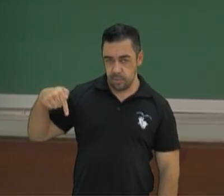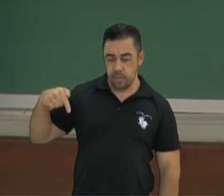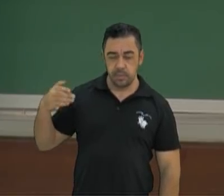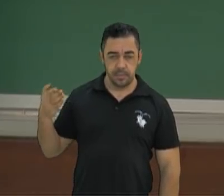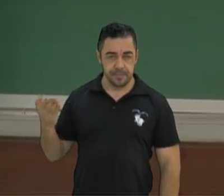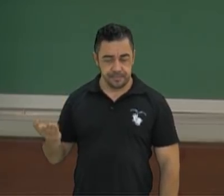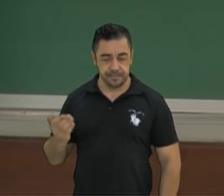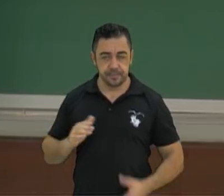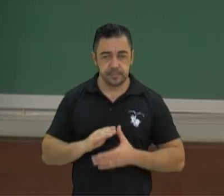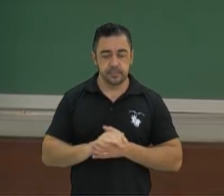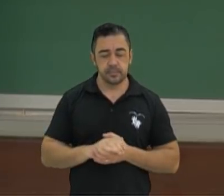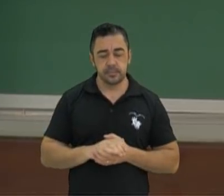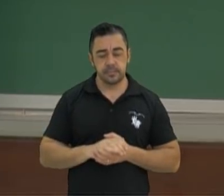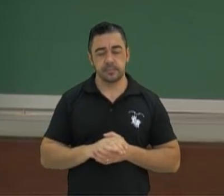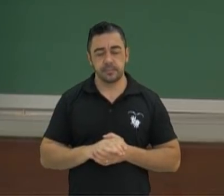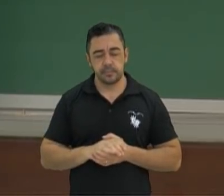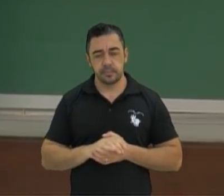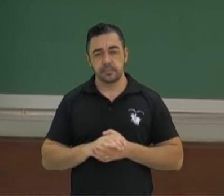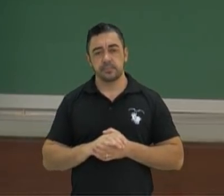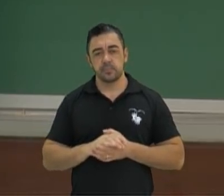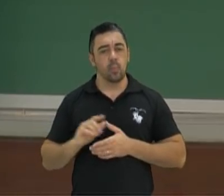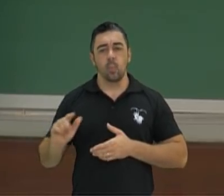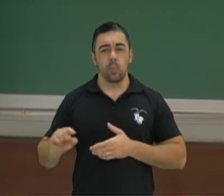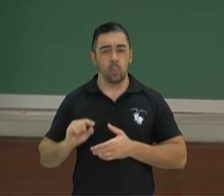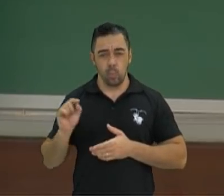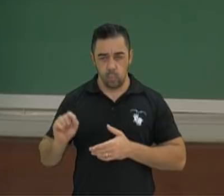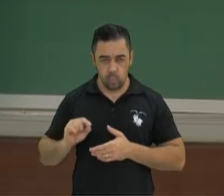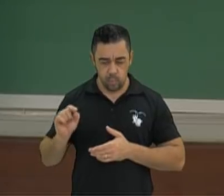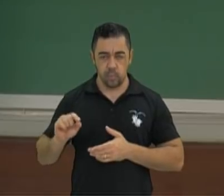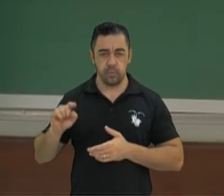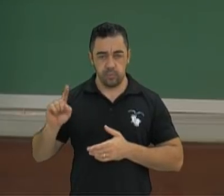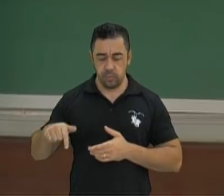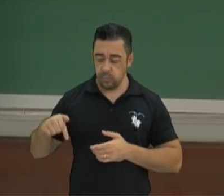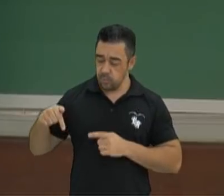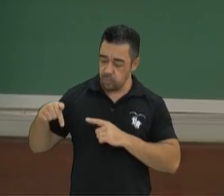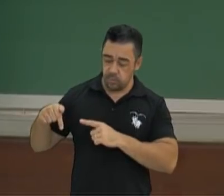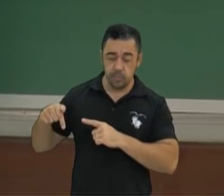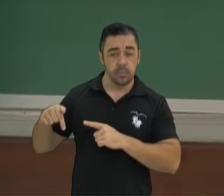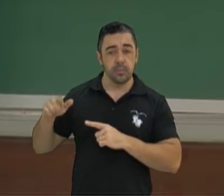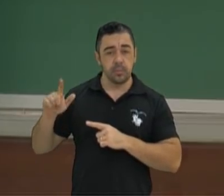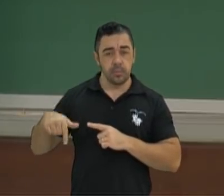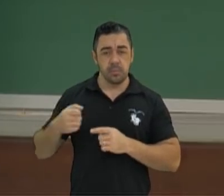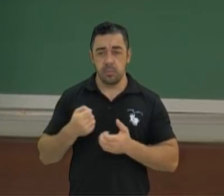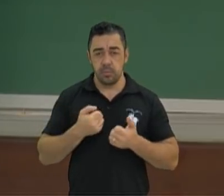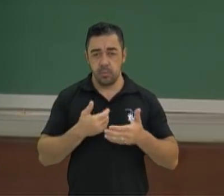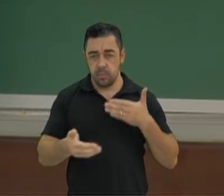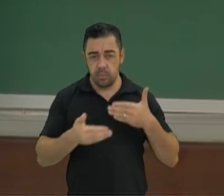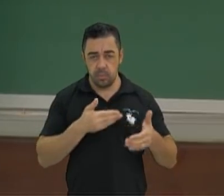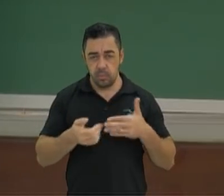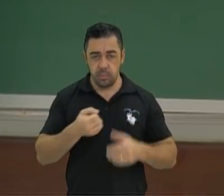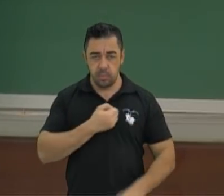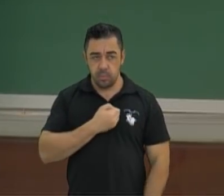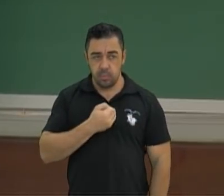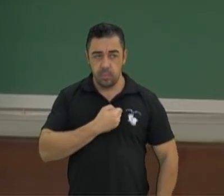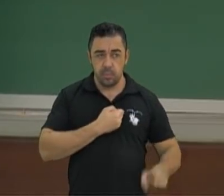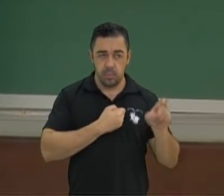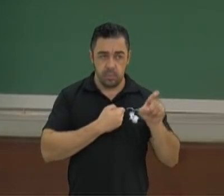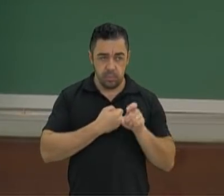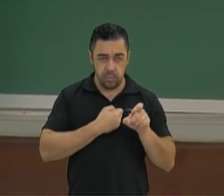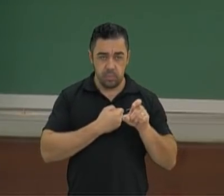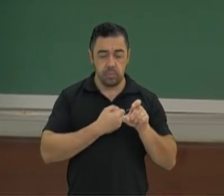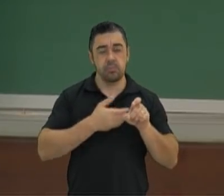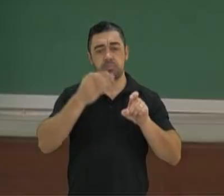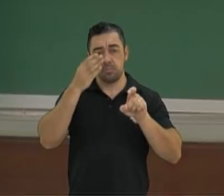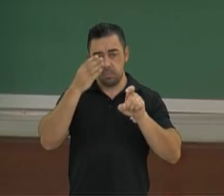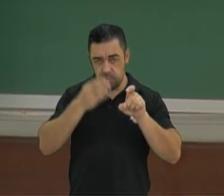números racionais. Então, o que é um número racional? O número racional é um número qualquer que ele chamou de x,